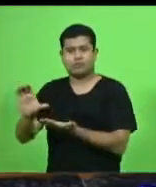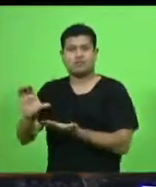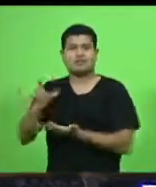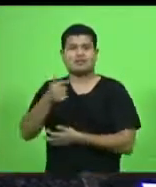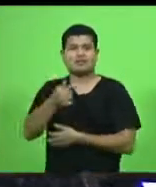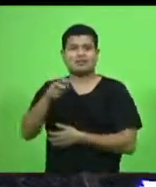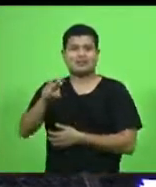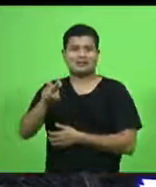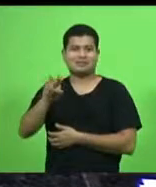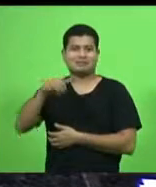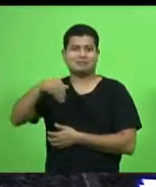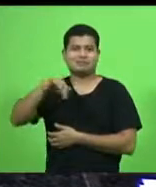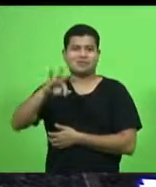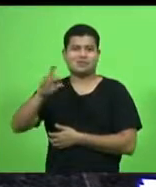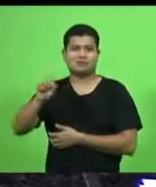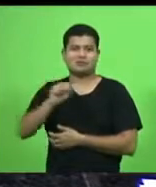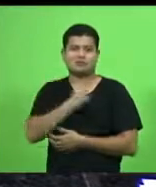governo.